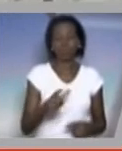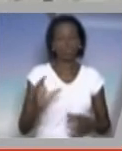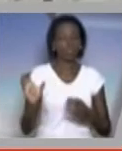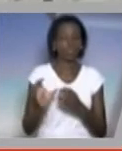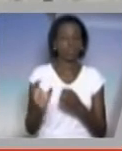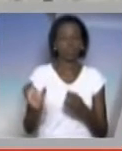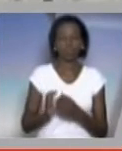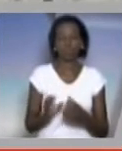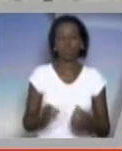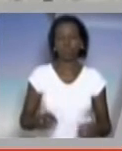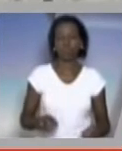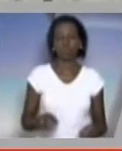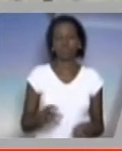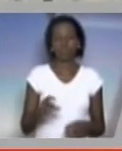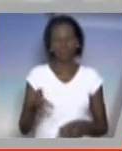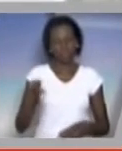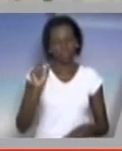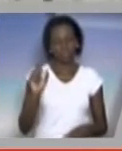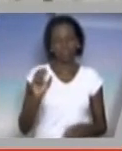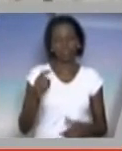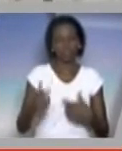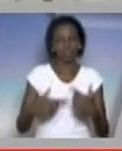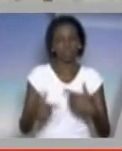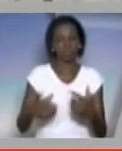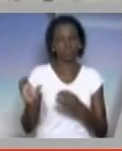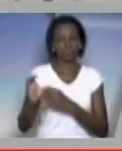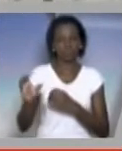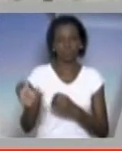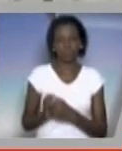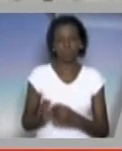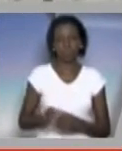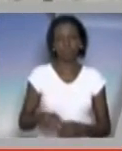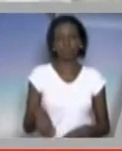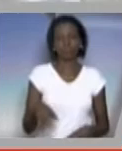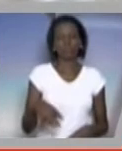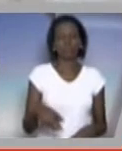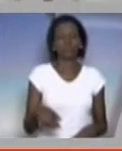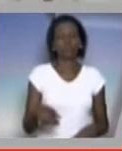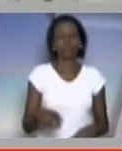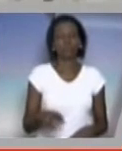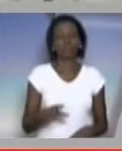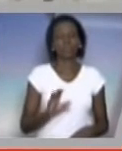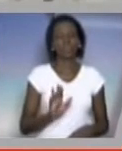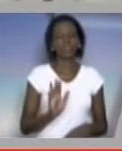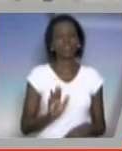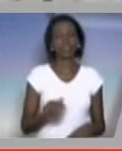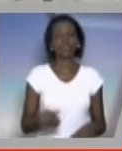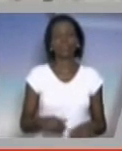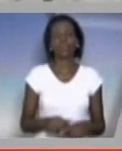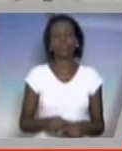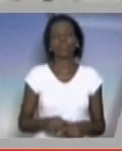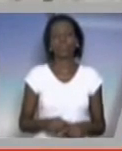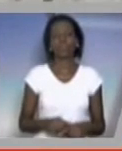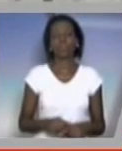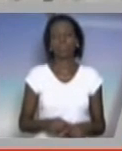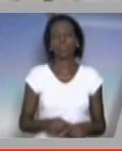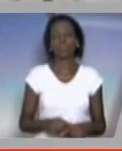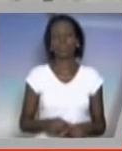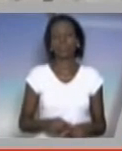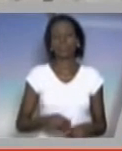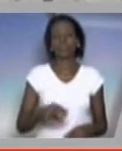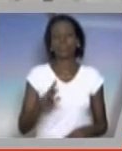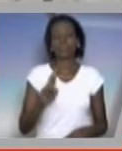para esse cargo. É o que nós defendemos, como há na prefeitura. Mas, mesmo assim, Essa resolução, a resolução número